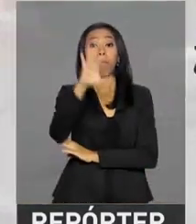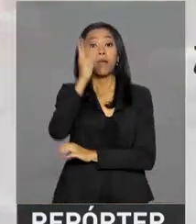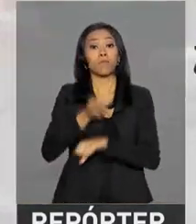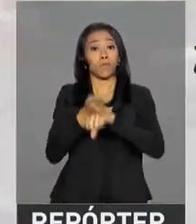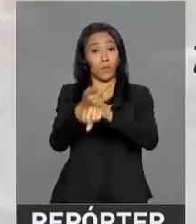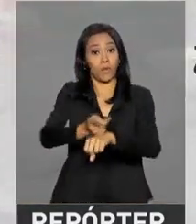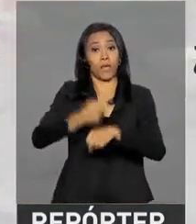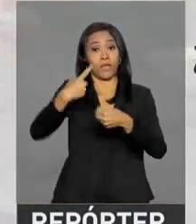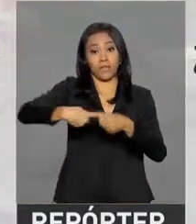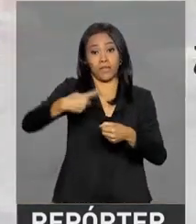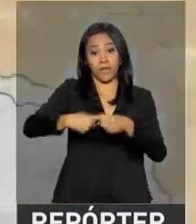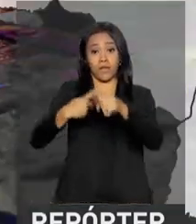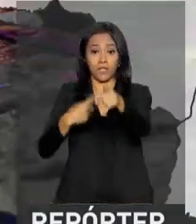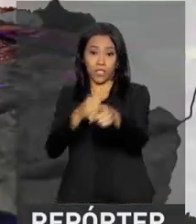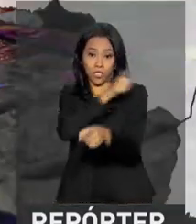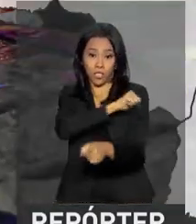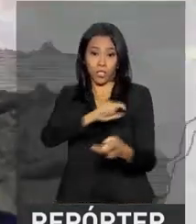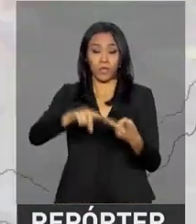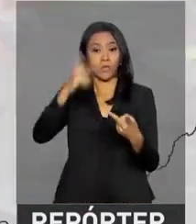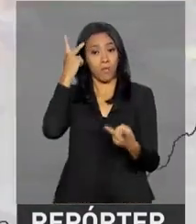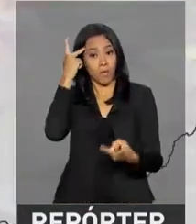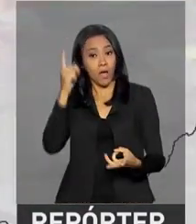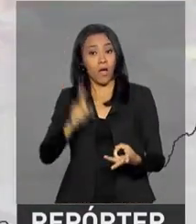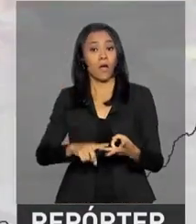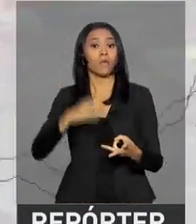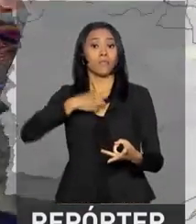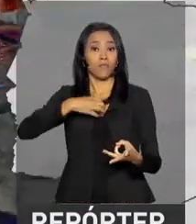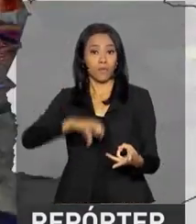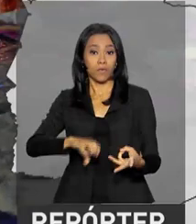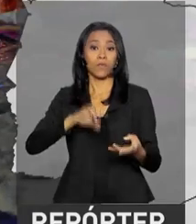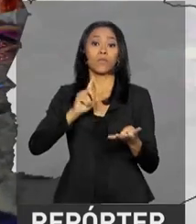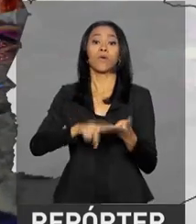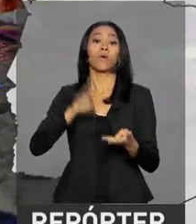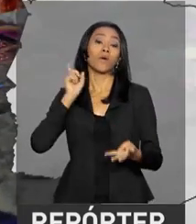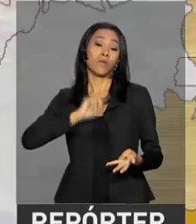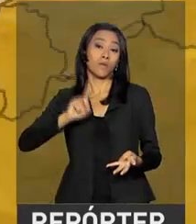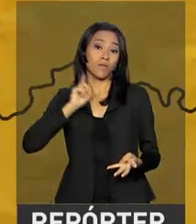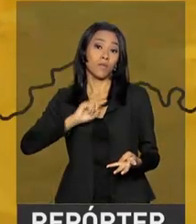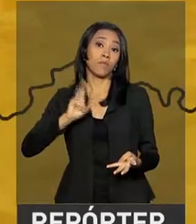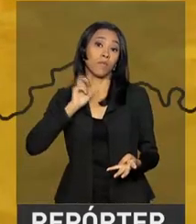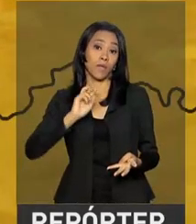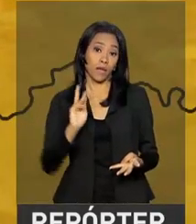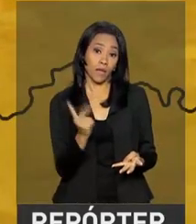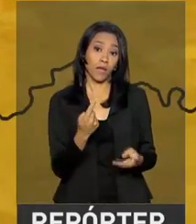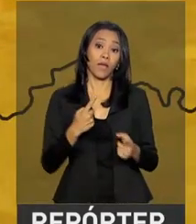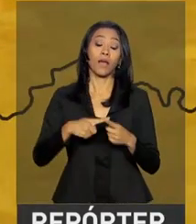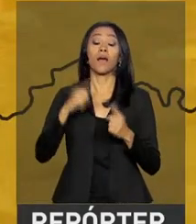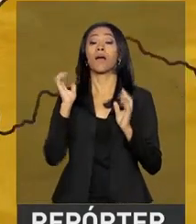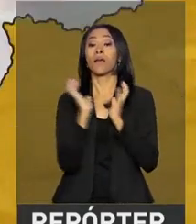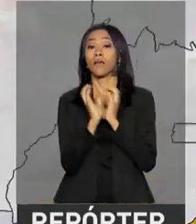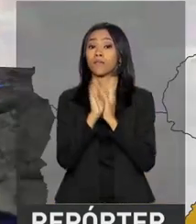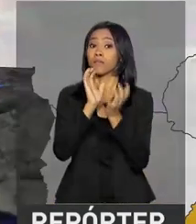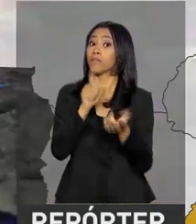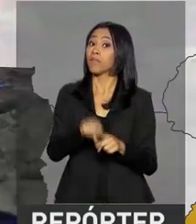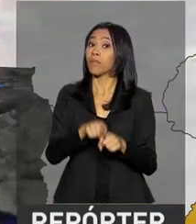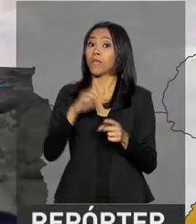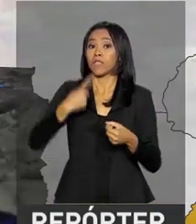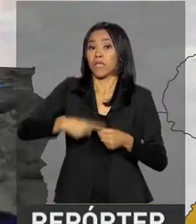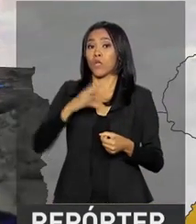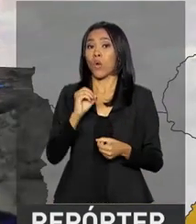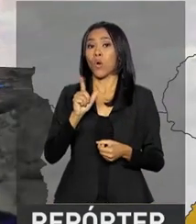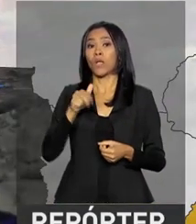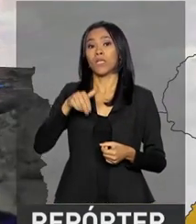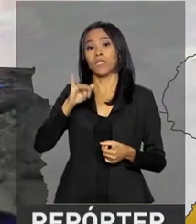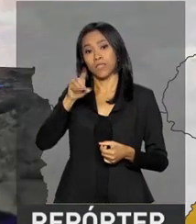procuradas são rio de janeiro são paulo salvador belo horizonte recife e olinda juntos os seis destinos